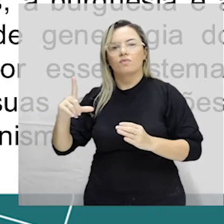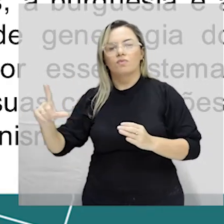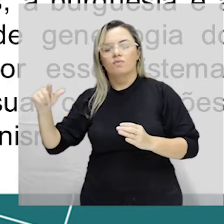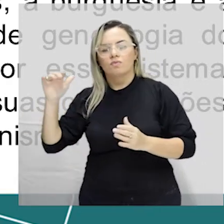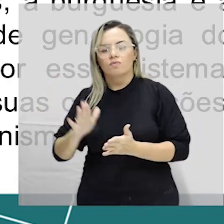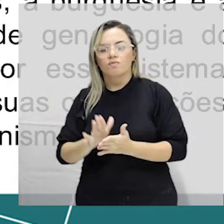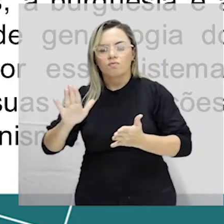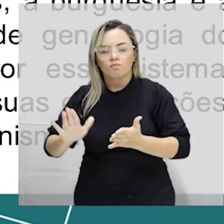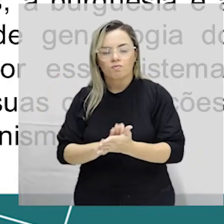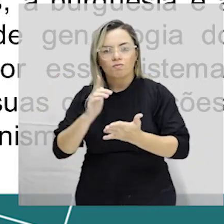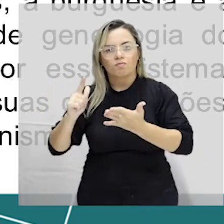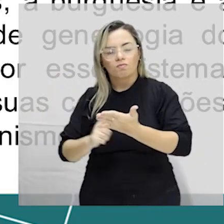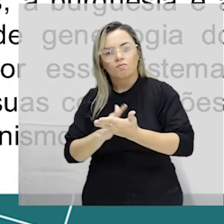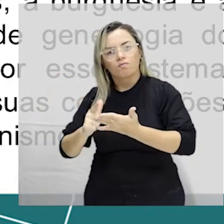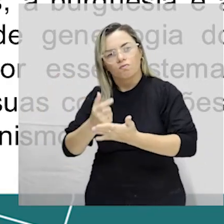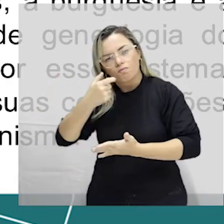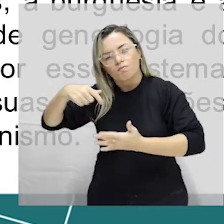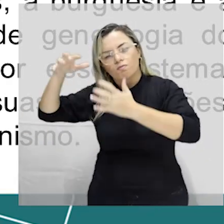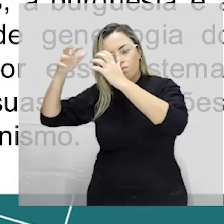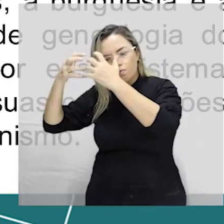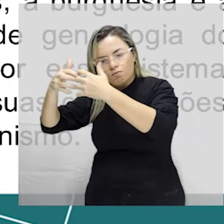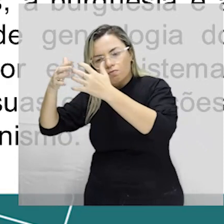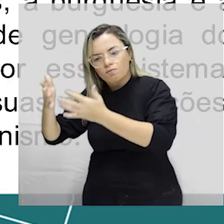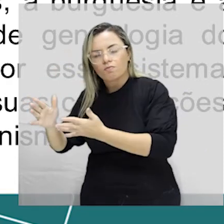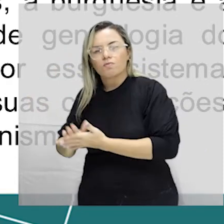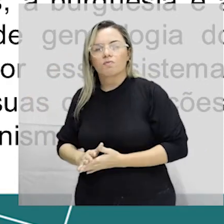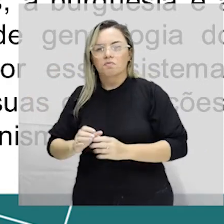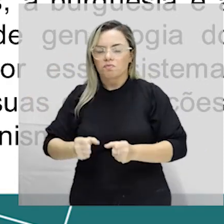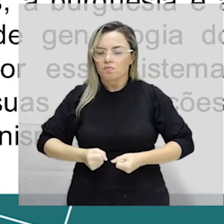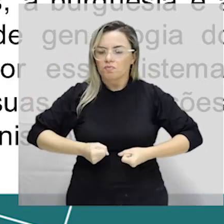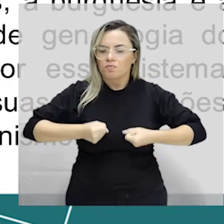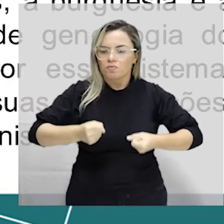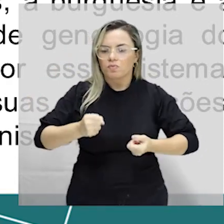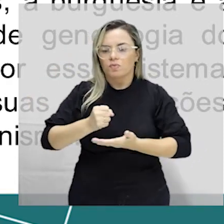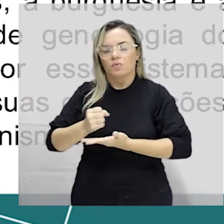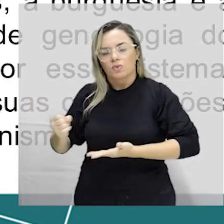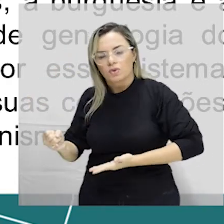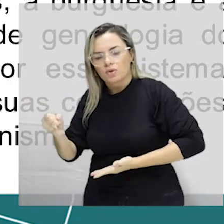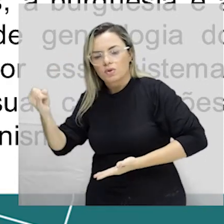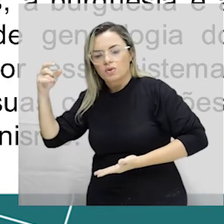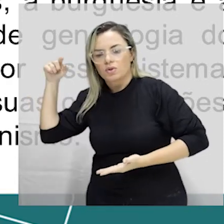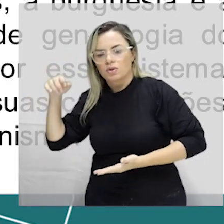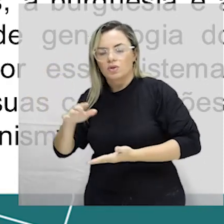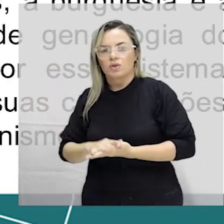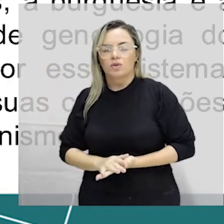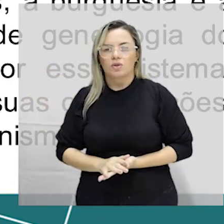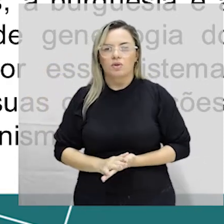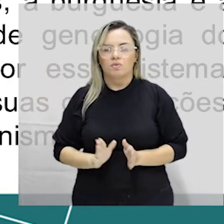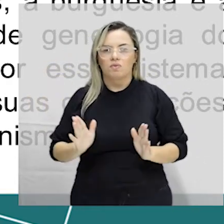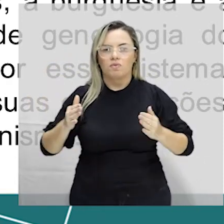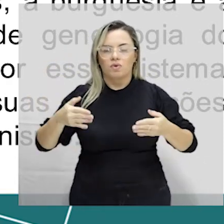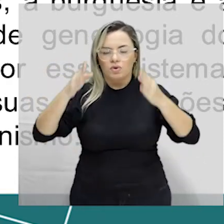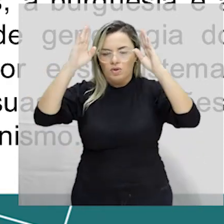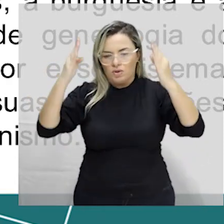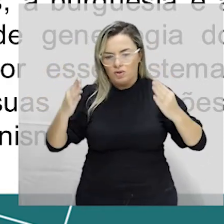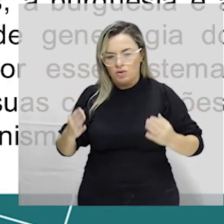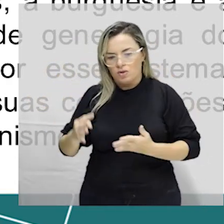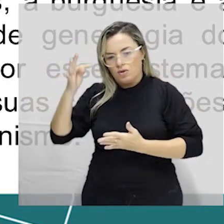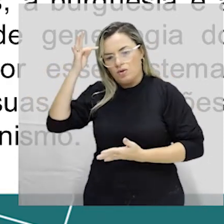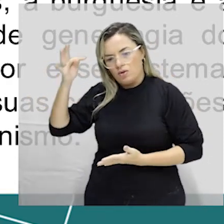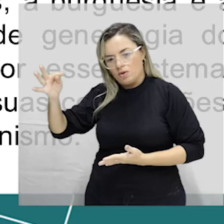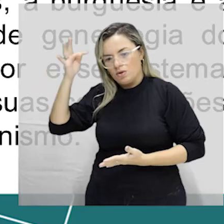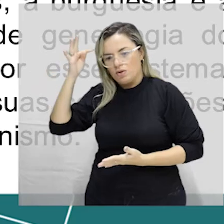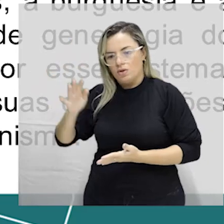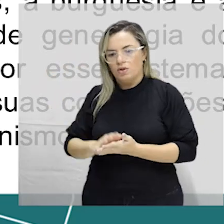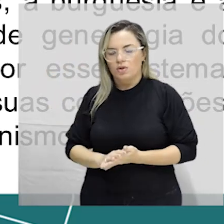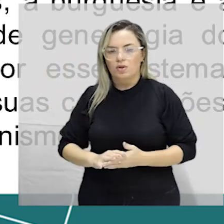pensador, e consagrou de vez a sua teoria social sobre a divisão de classes sociais. Tanto que o conceito mais importante